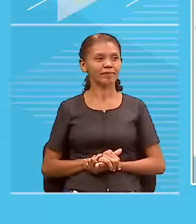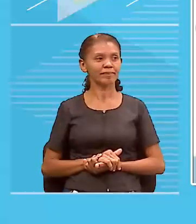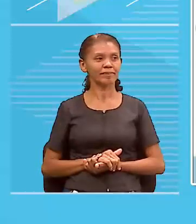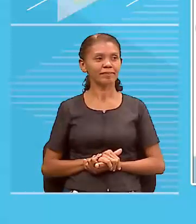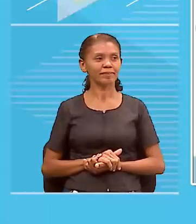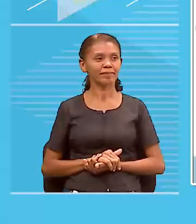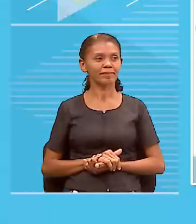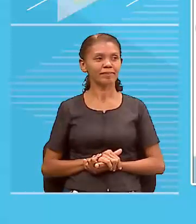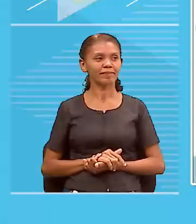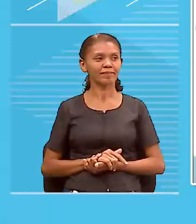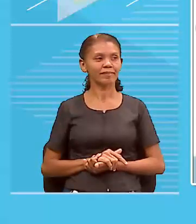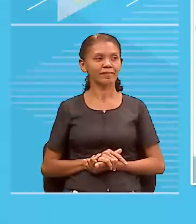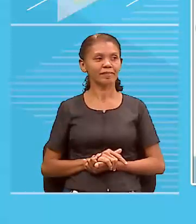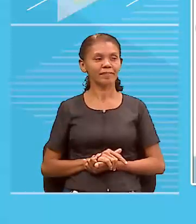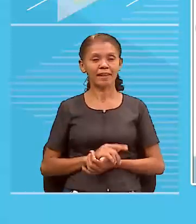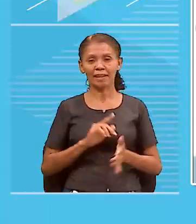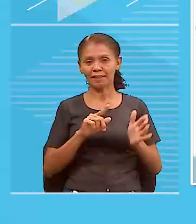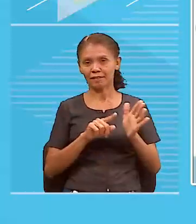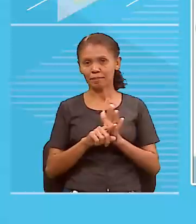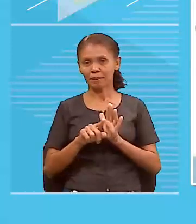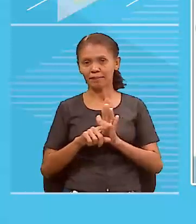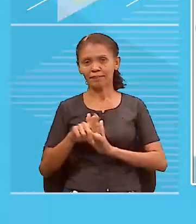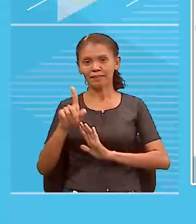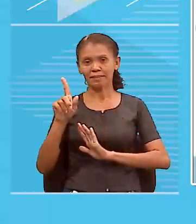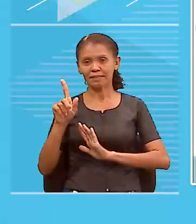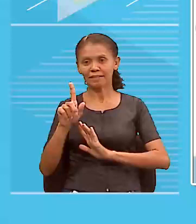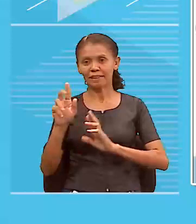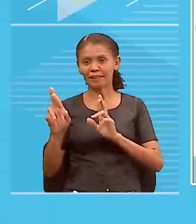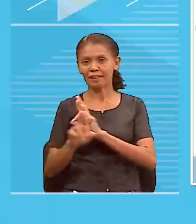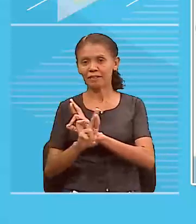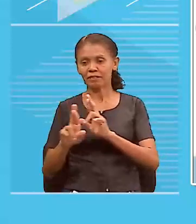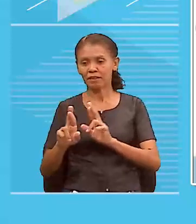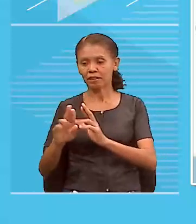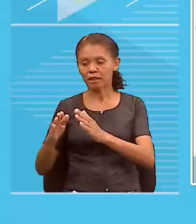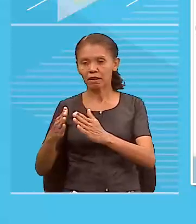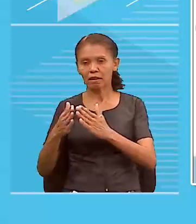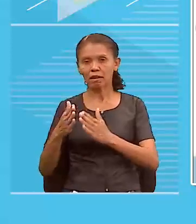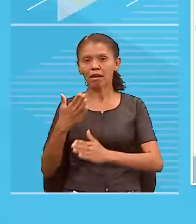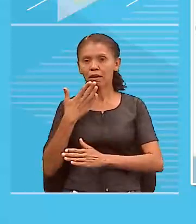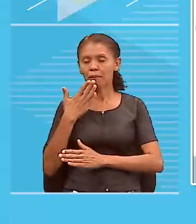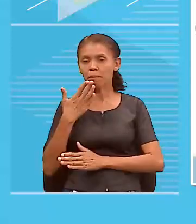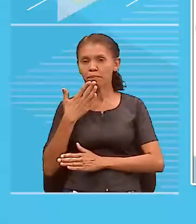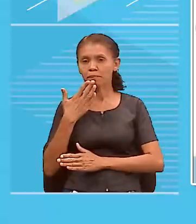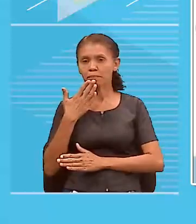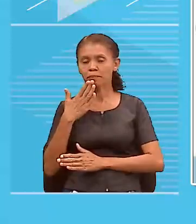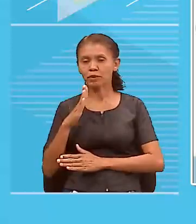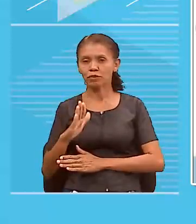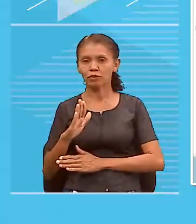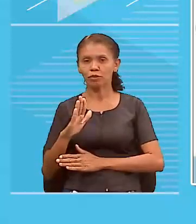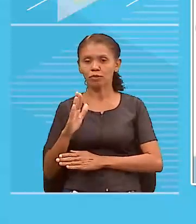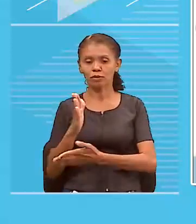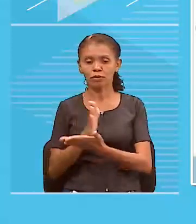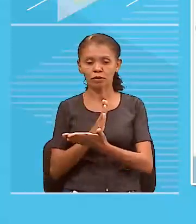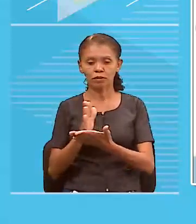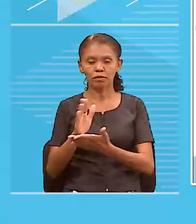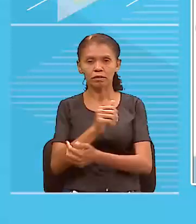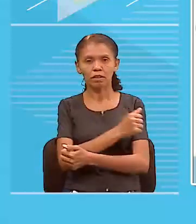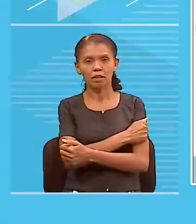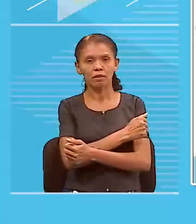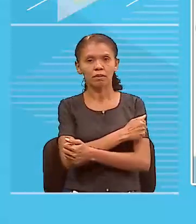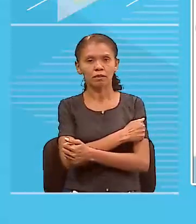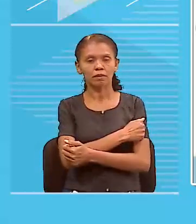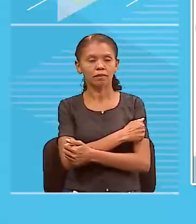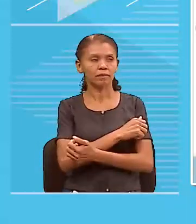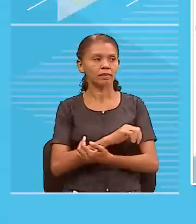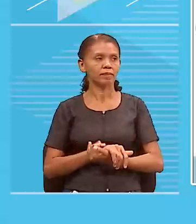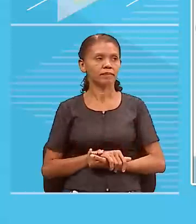que eu atendi de uns alunos que me me pediram para colocar Professor